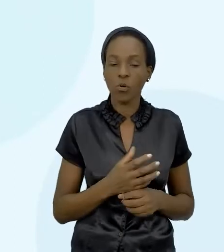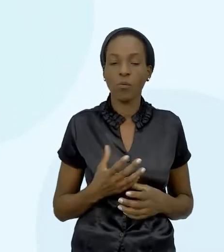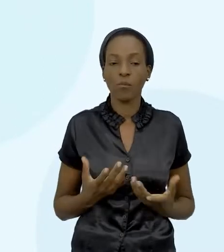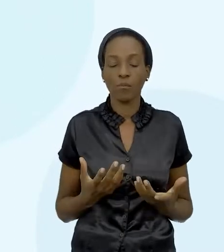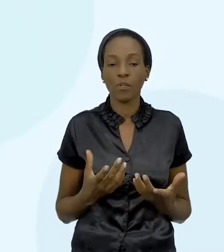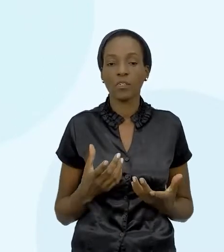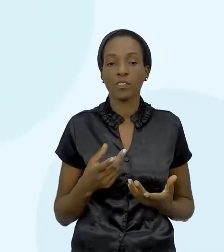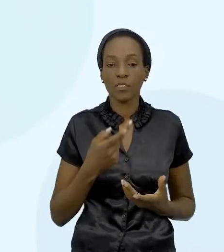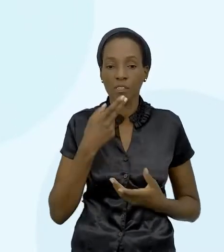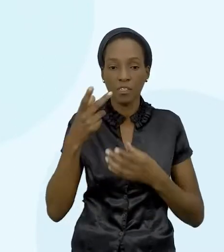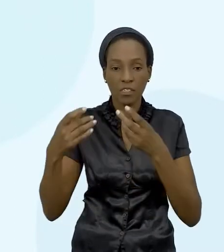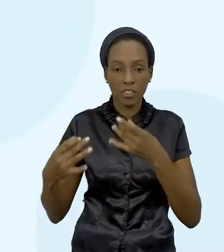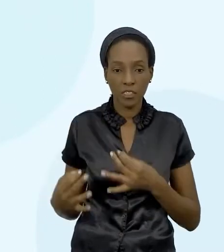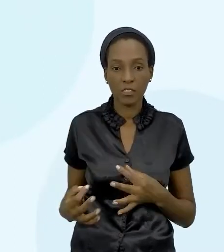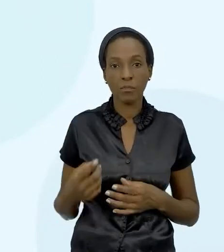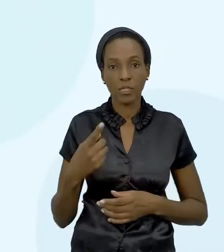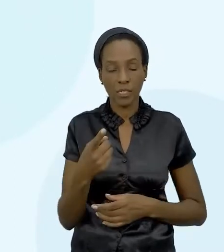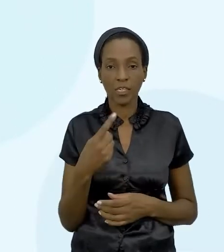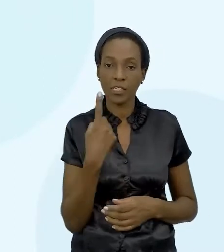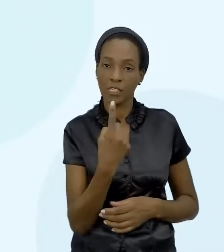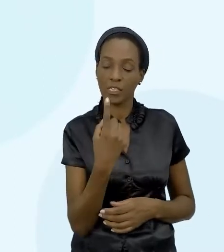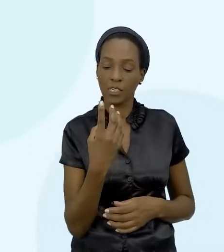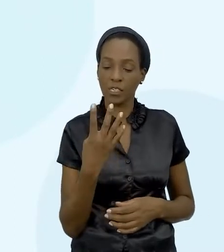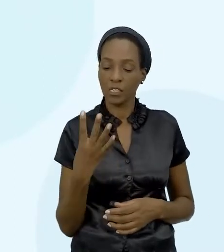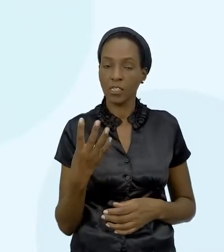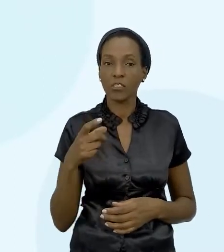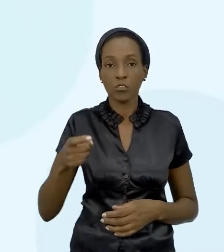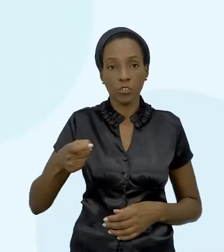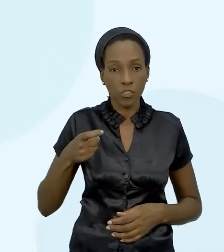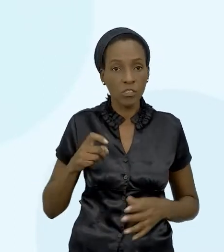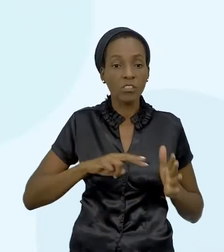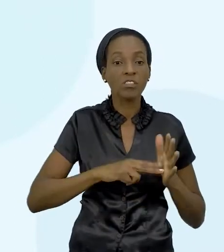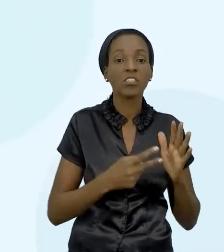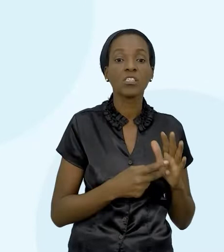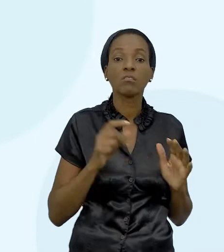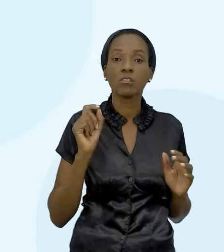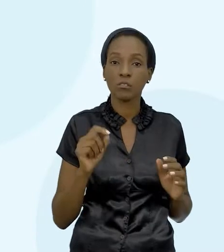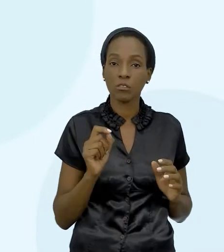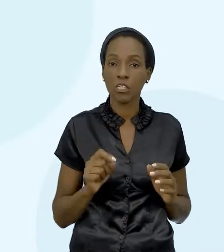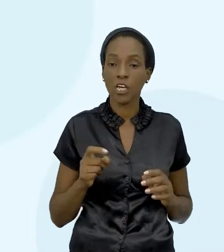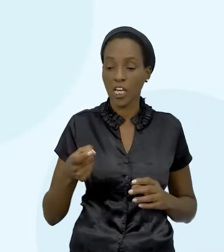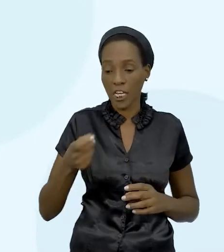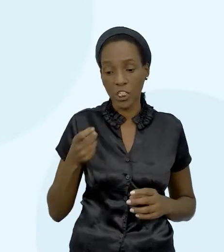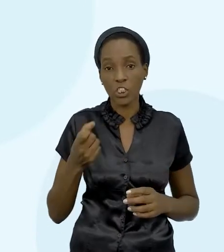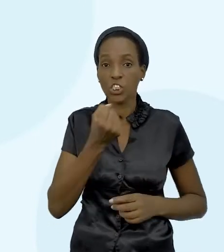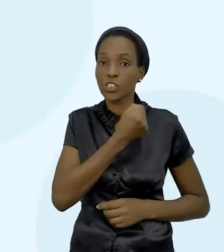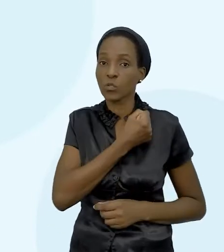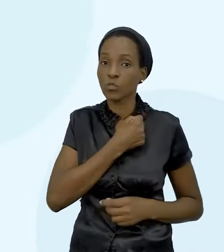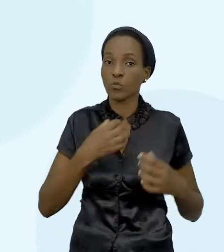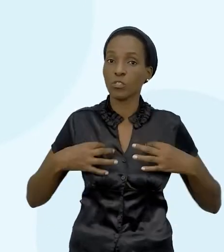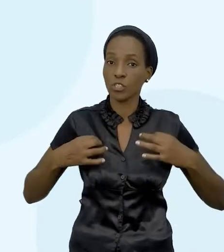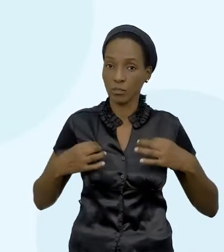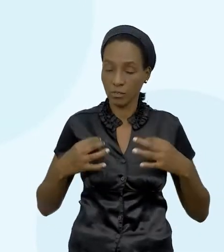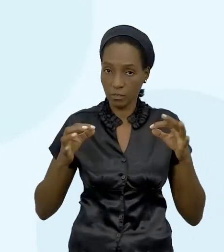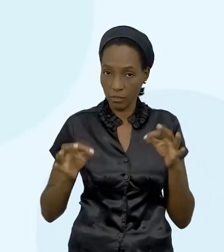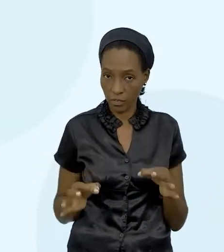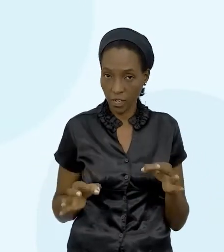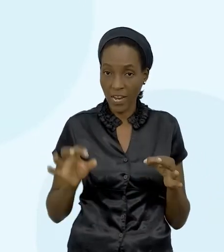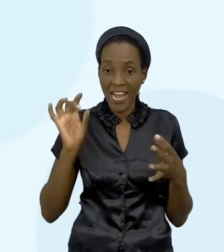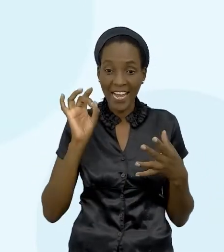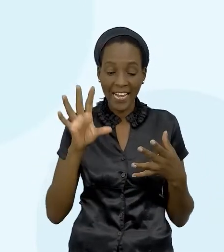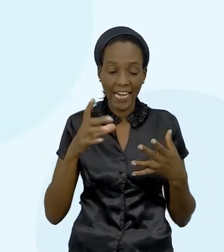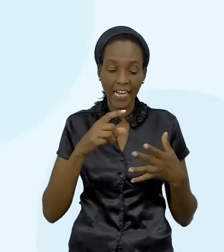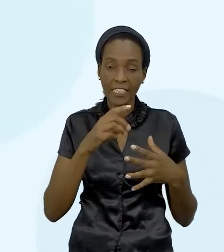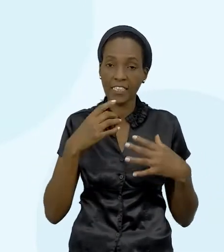está dizendo assim, 14x. O que significa isso? X é o número de camisetas, não é? Então, cada camiseta